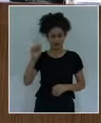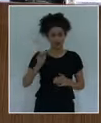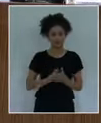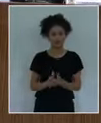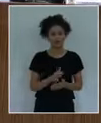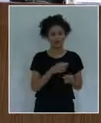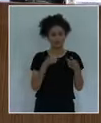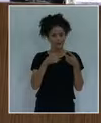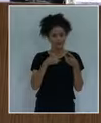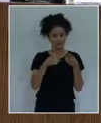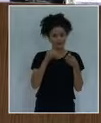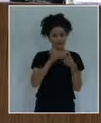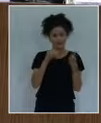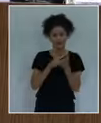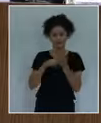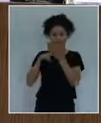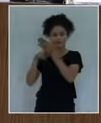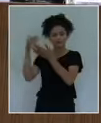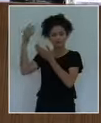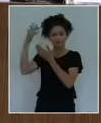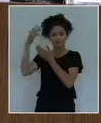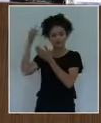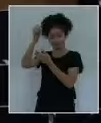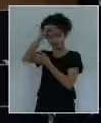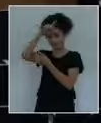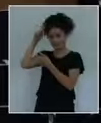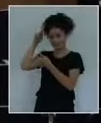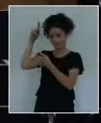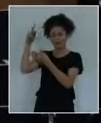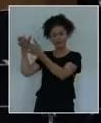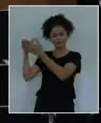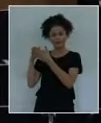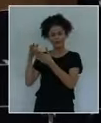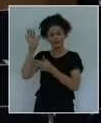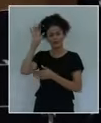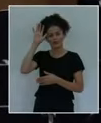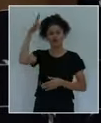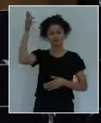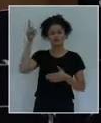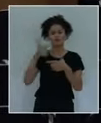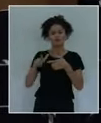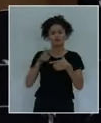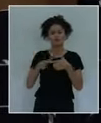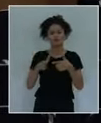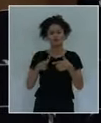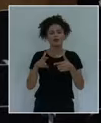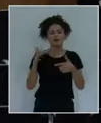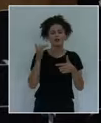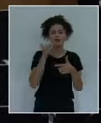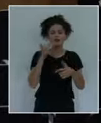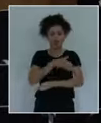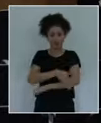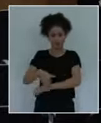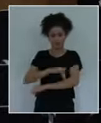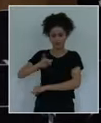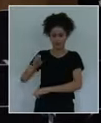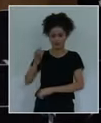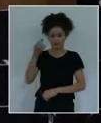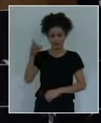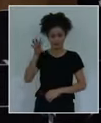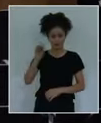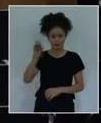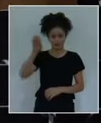B. Requer envio de ofício executivo solicitando determinar providências contra a cratera existente na rua João Evangelista de Almeida,